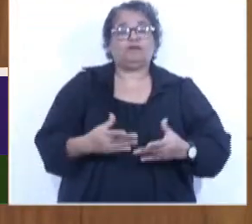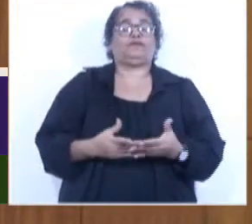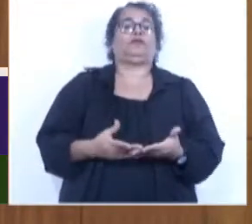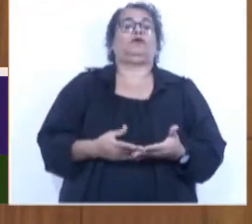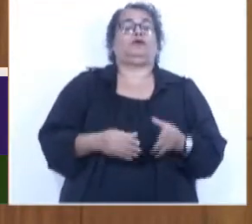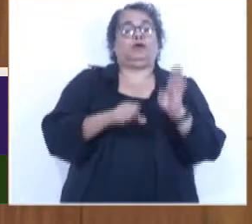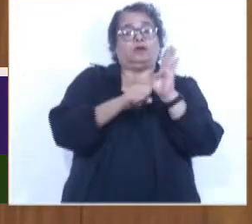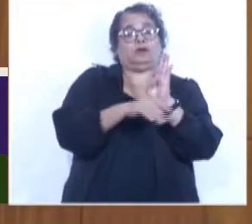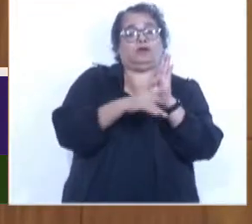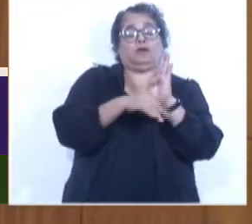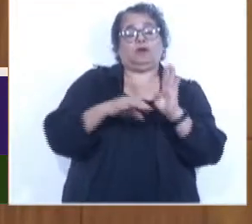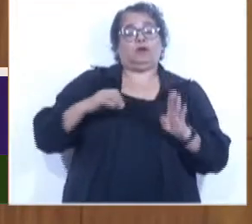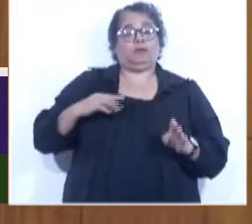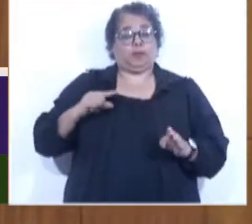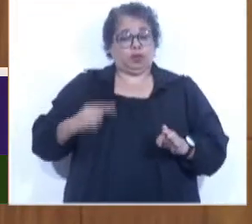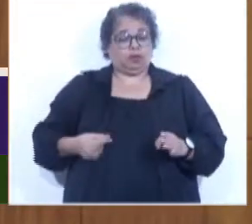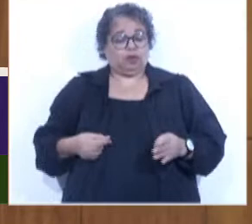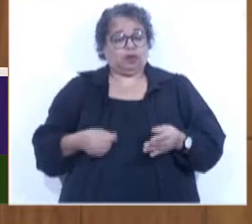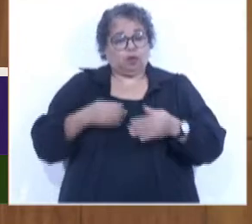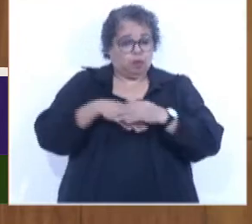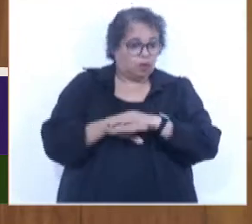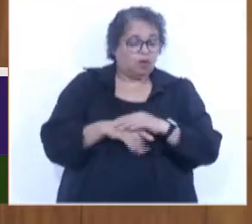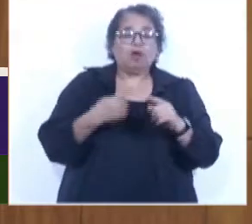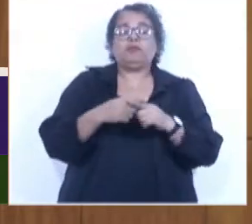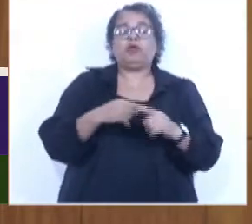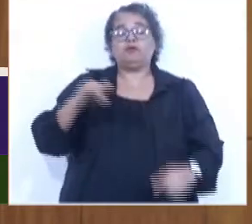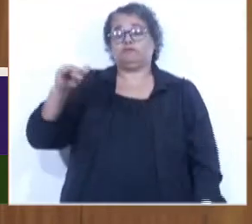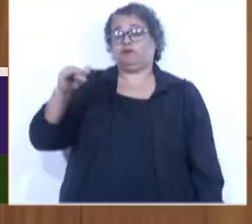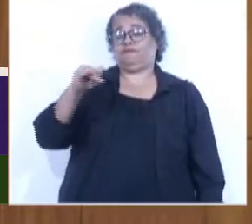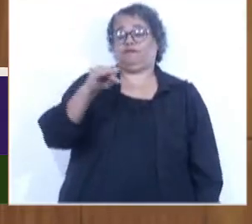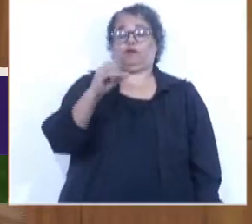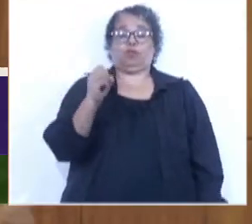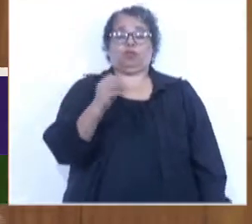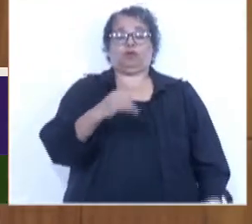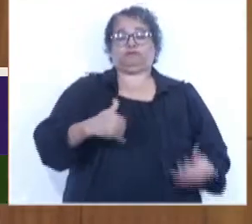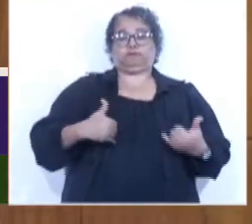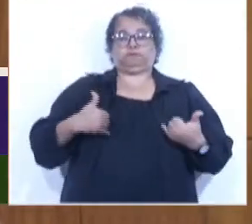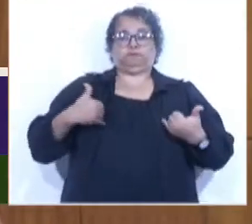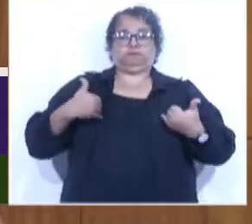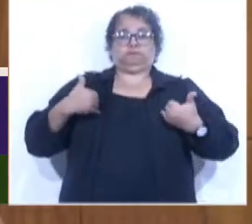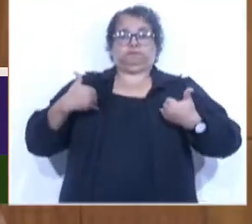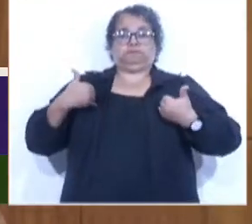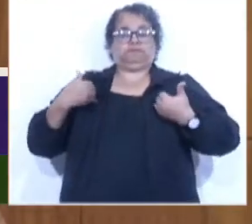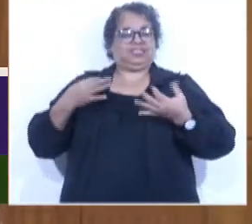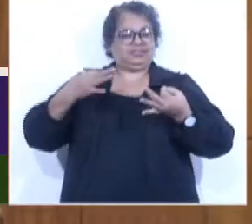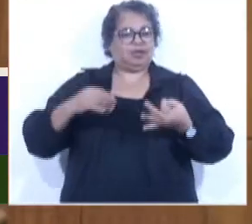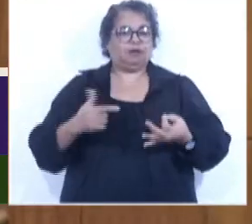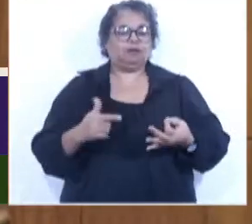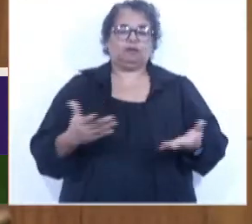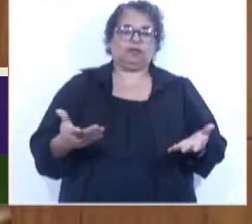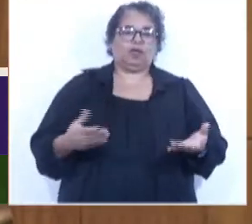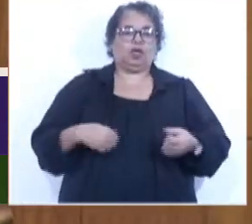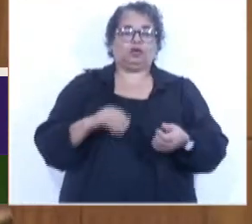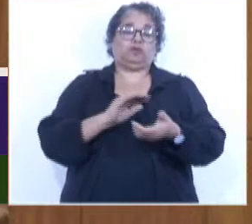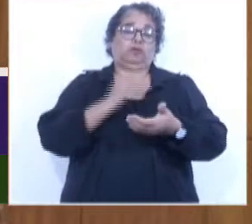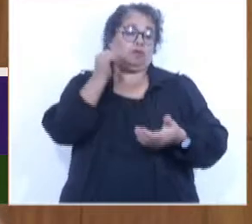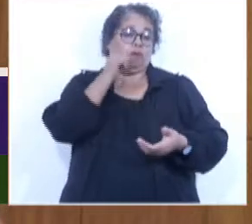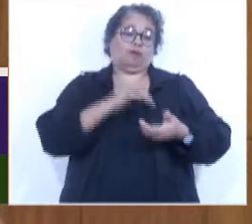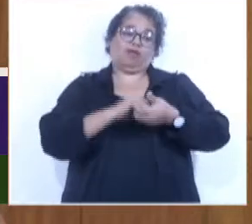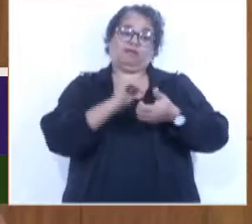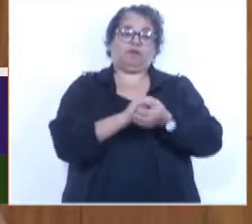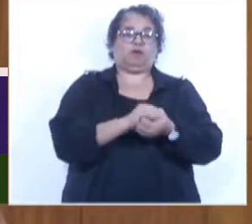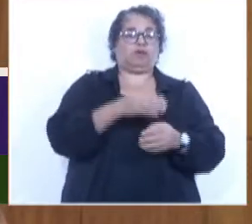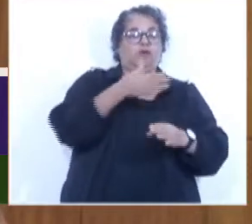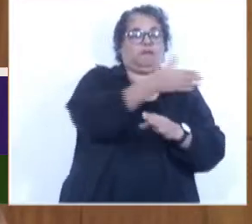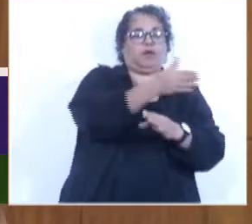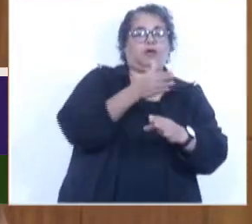e quer se aplicar Fortuna em um avião novo porque ele quer um avião mais moderno para poder continuar suas viagens com a sua esposa pelo mundo ao invés